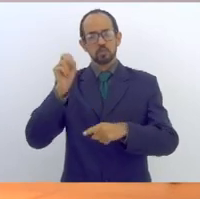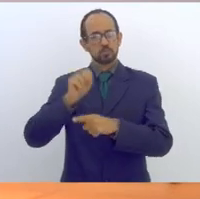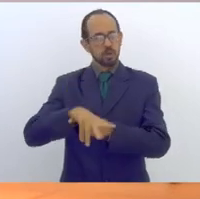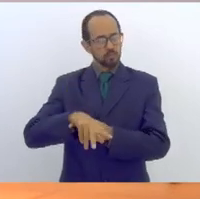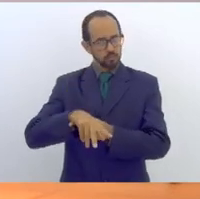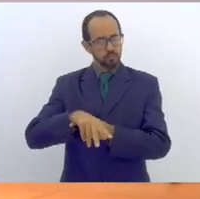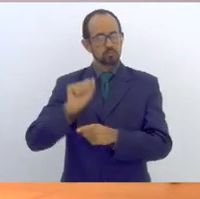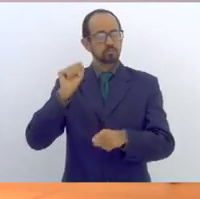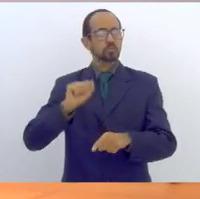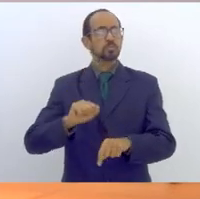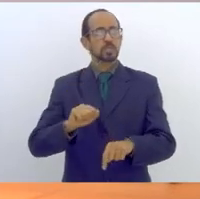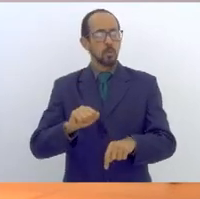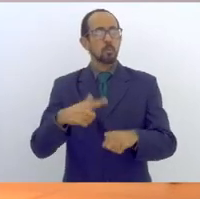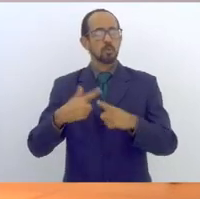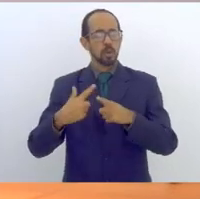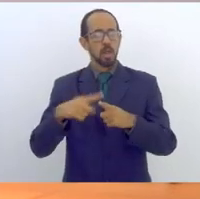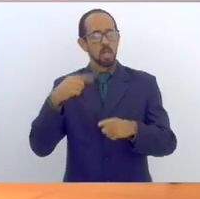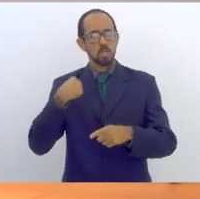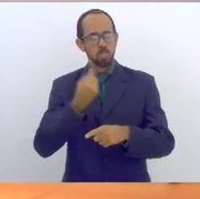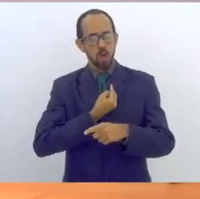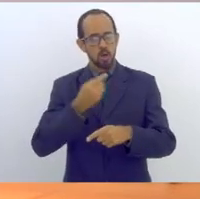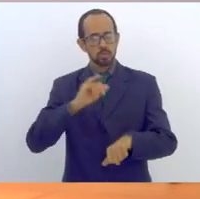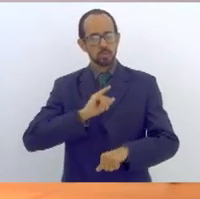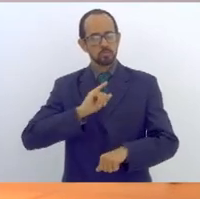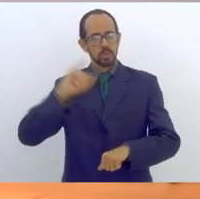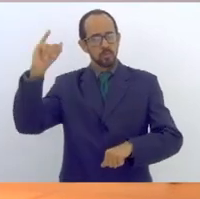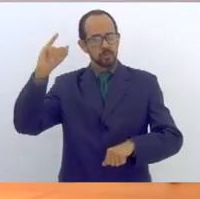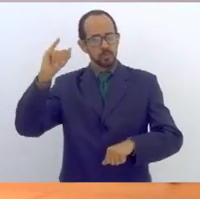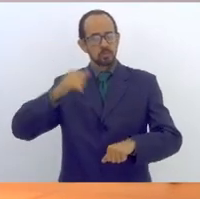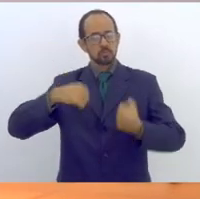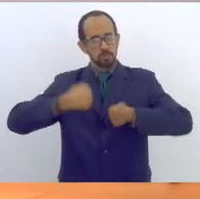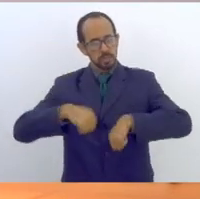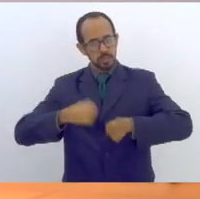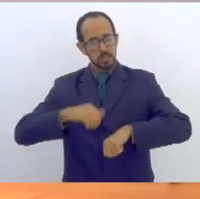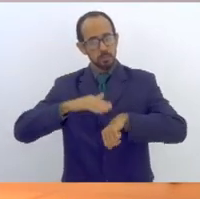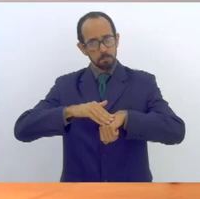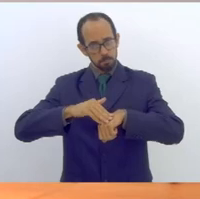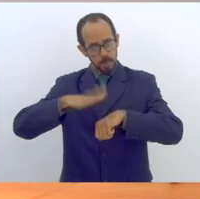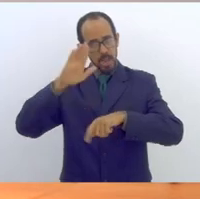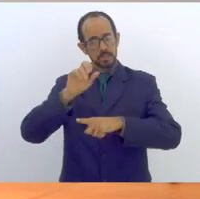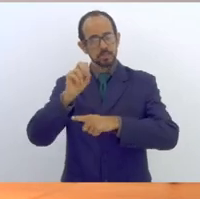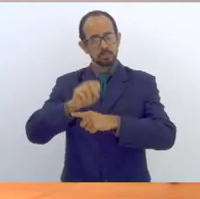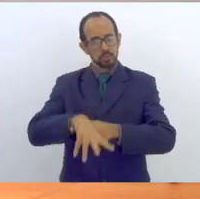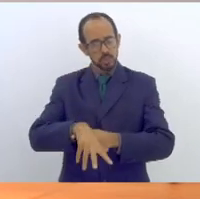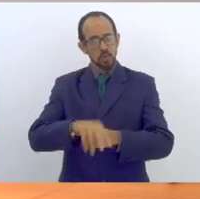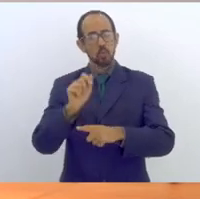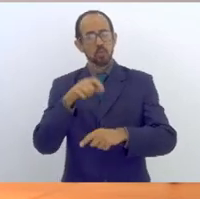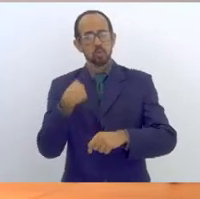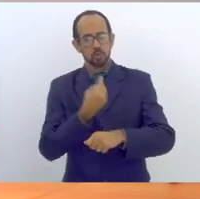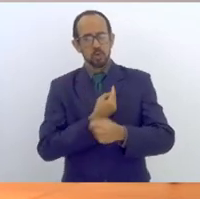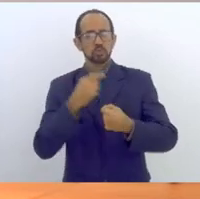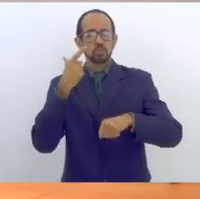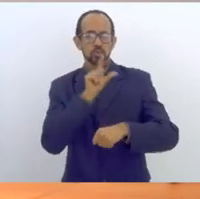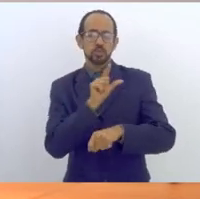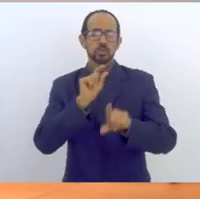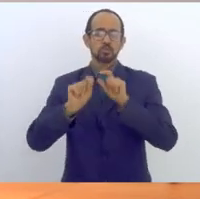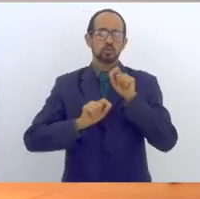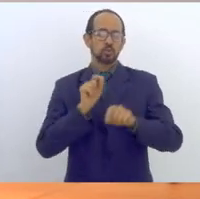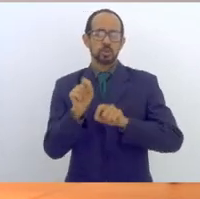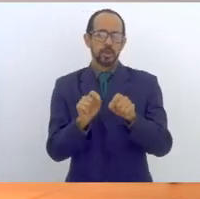como a sinalização de novos cargos as coisas ficam bem mais